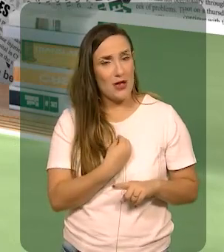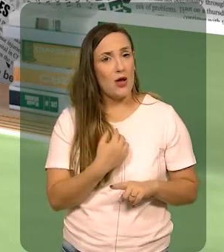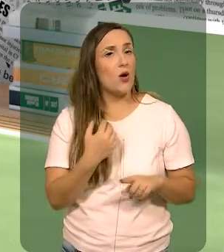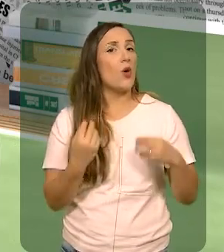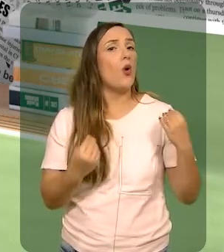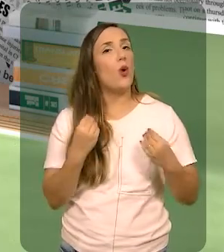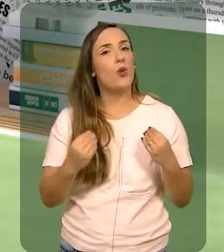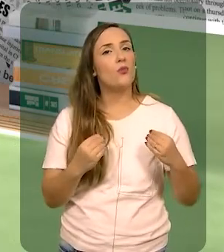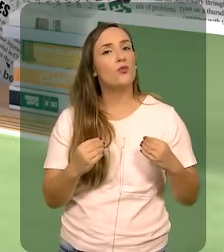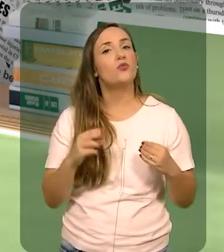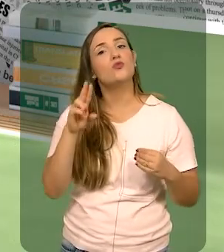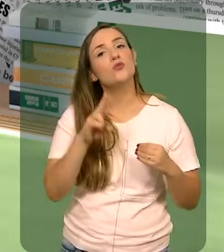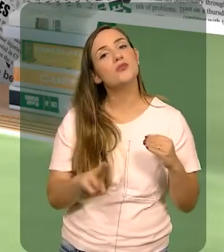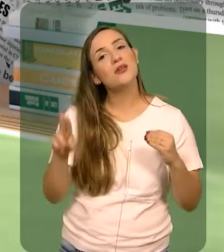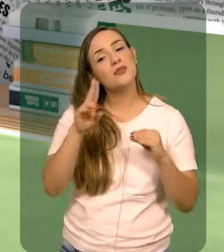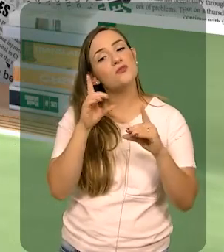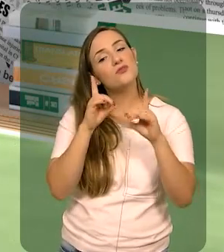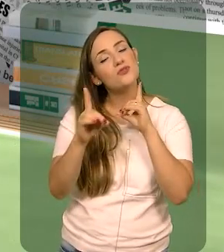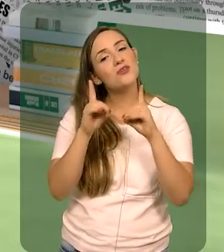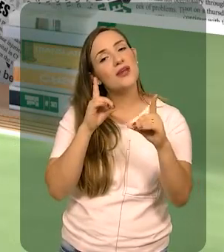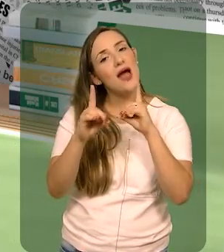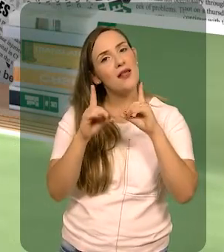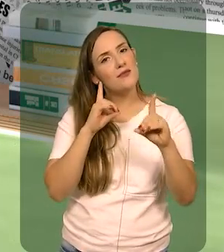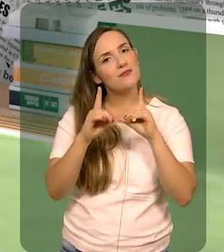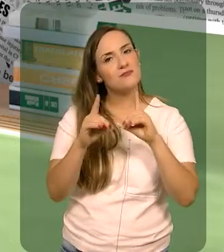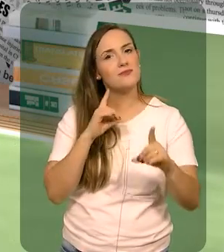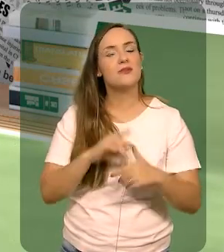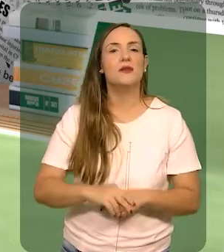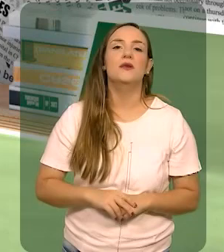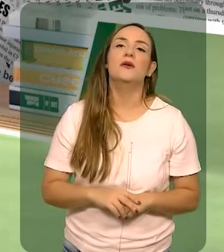minha realidade por meio do diálogo.